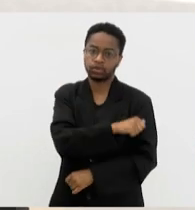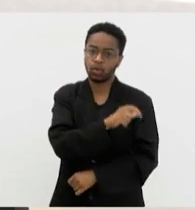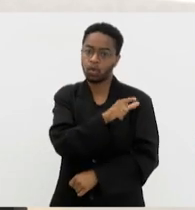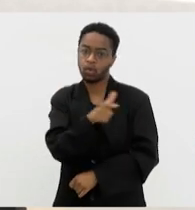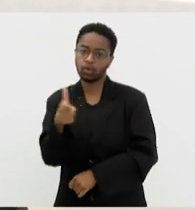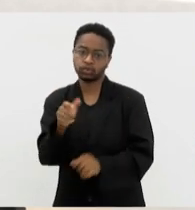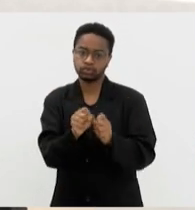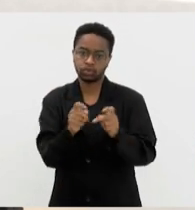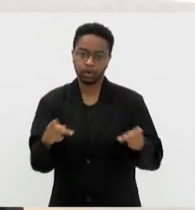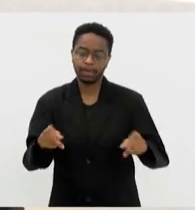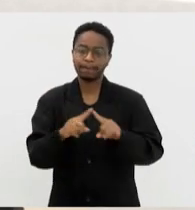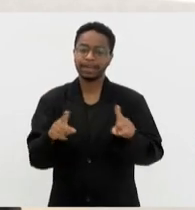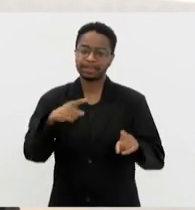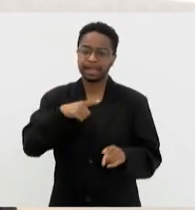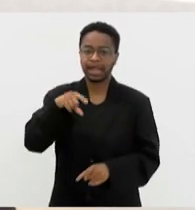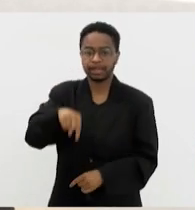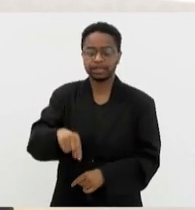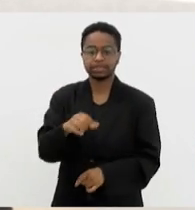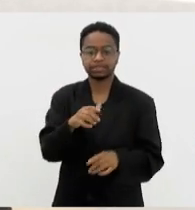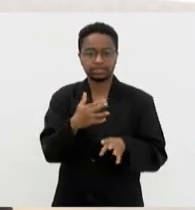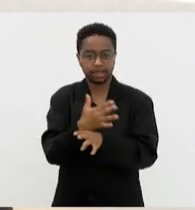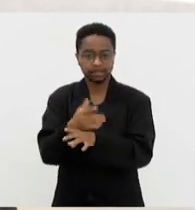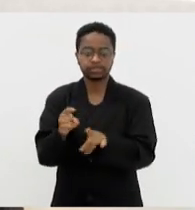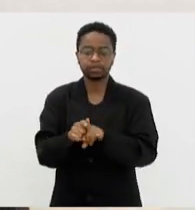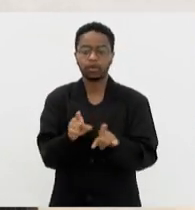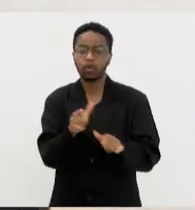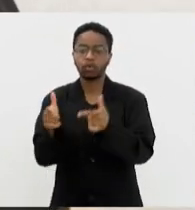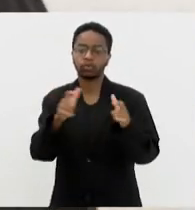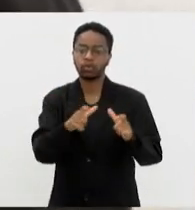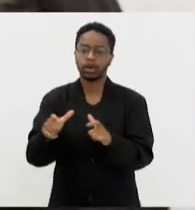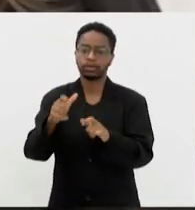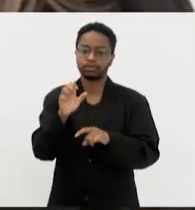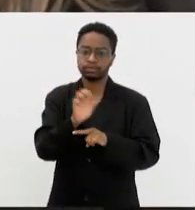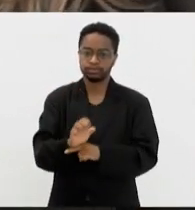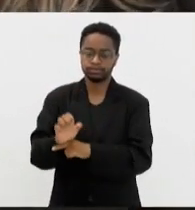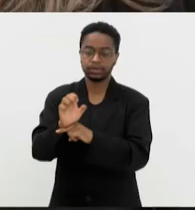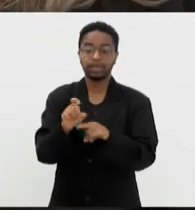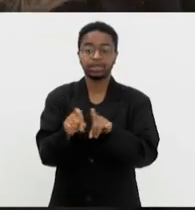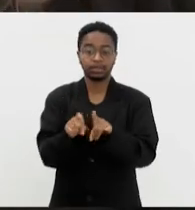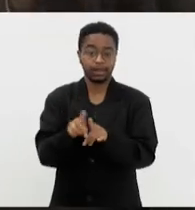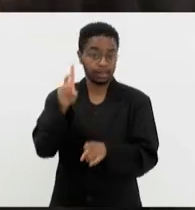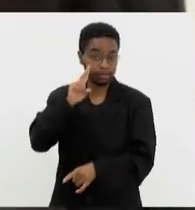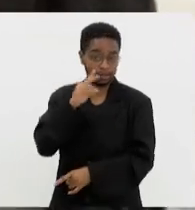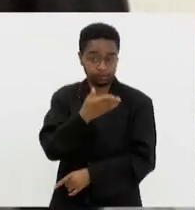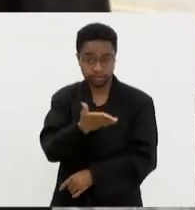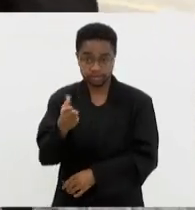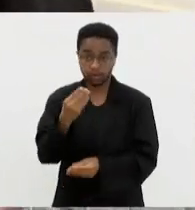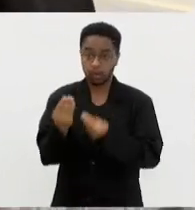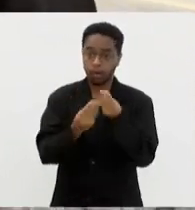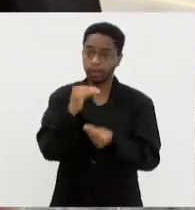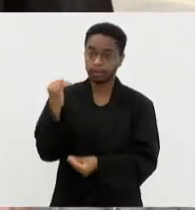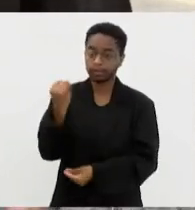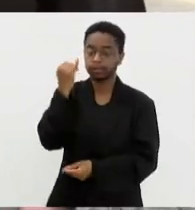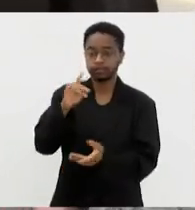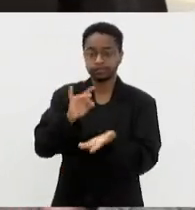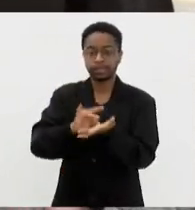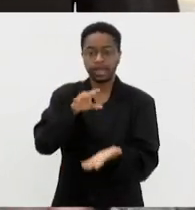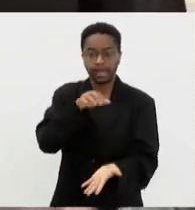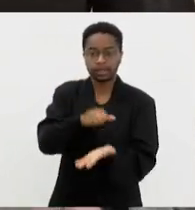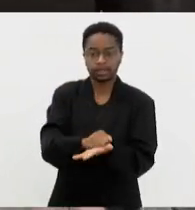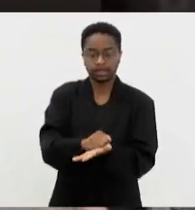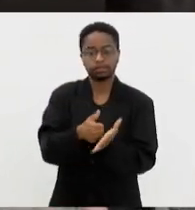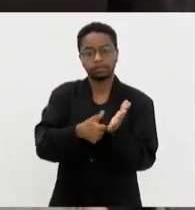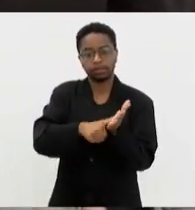fazendo campanhas não só na cidade, mas no estado inteiro. Obrigado, Eline. Reforçando mais uma vez a importância desse cadastro biométrico